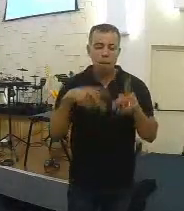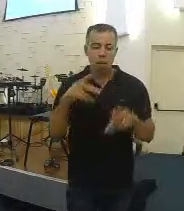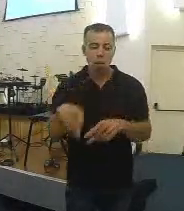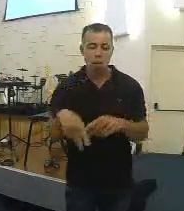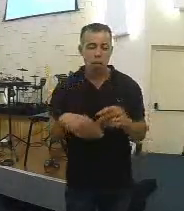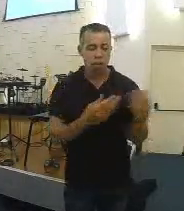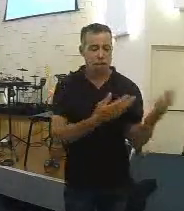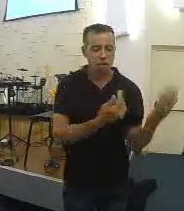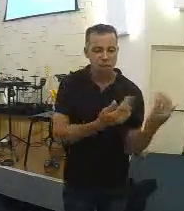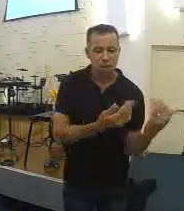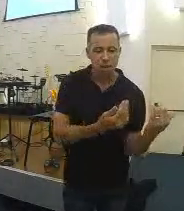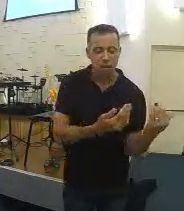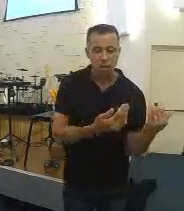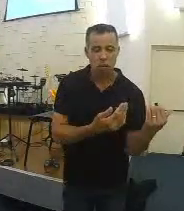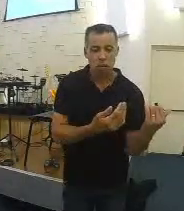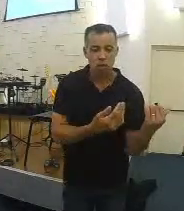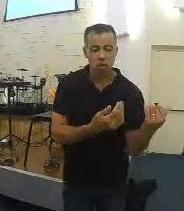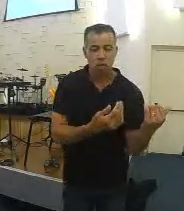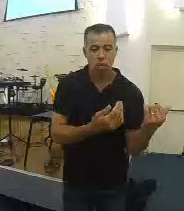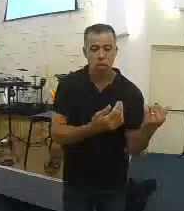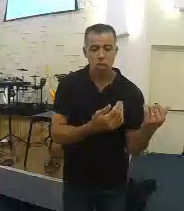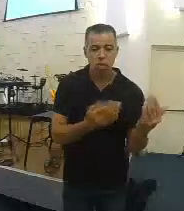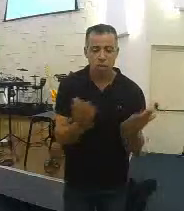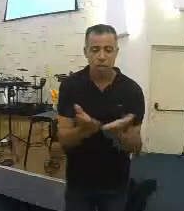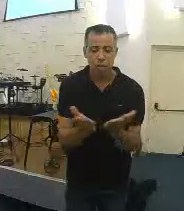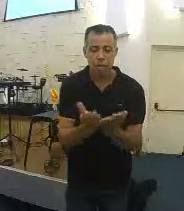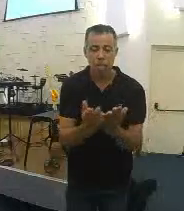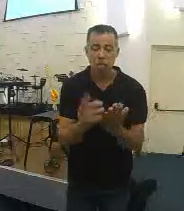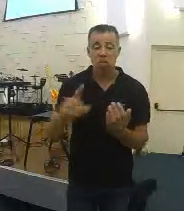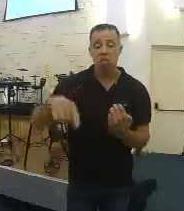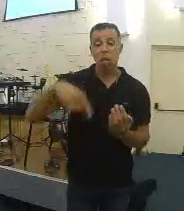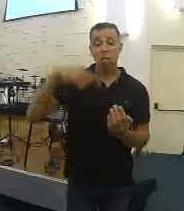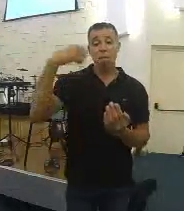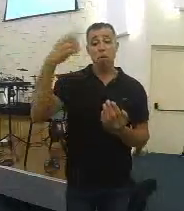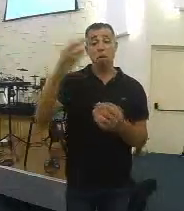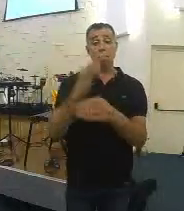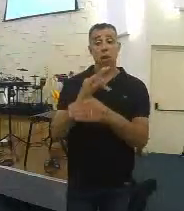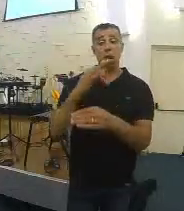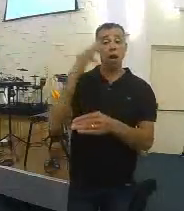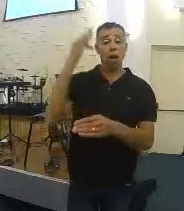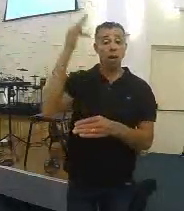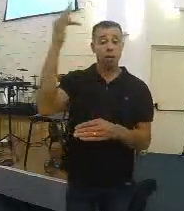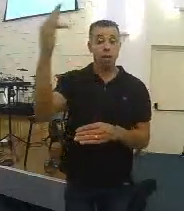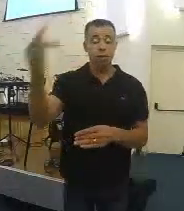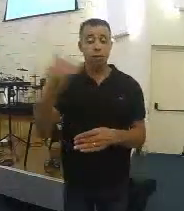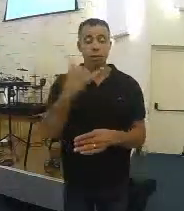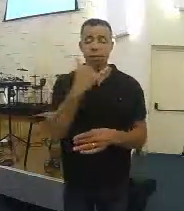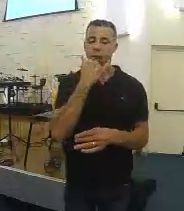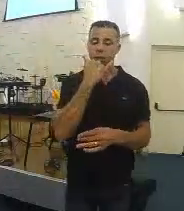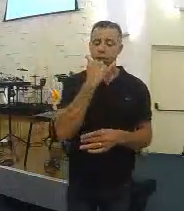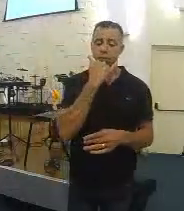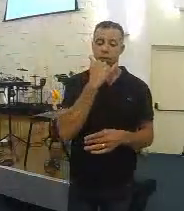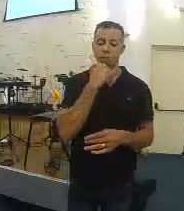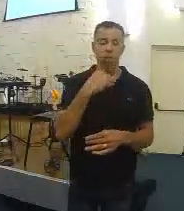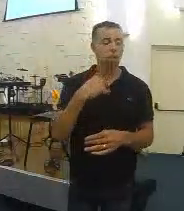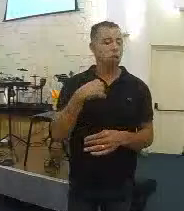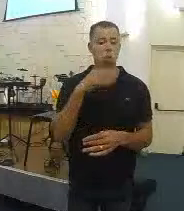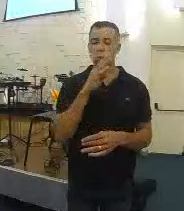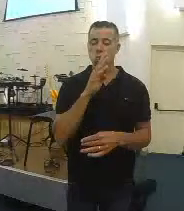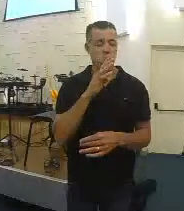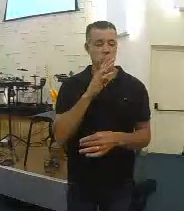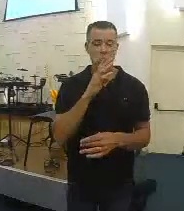igreja de Jesus que tenha se arrependido. Eu não conheci. Mas eu conheci muita gente que se arrependeu e que inclusive voltou. Outro